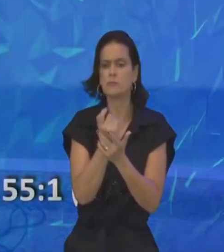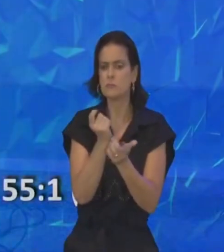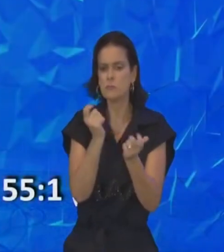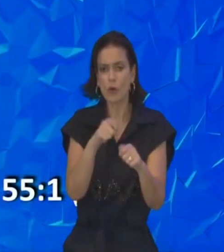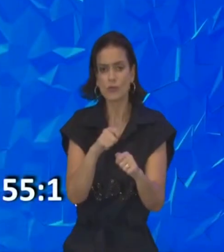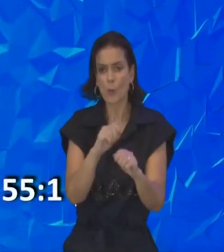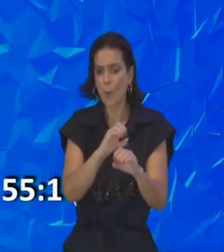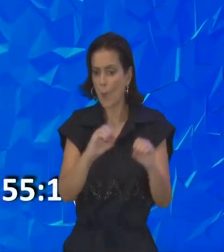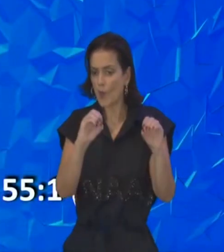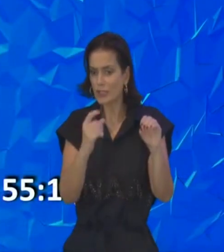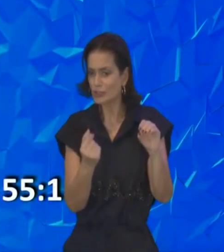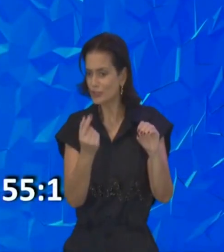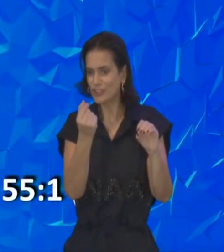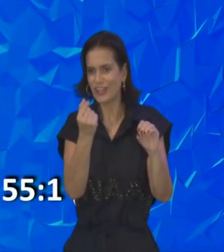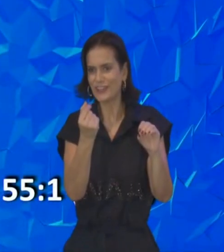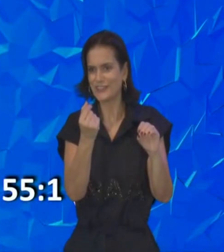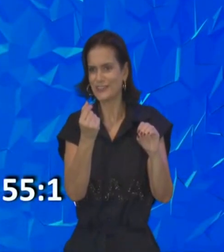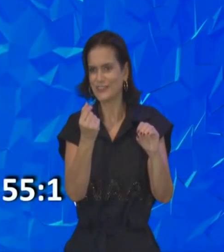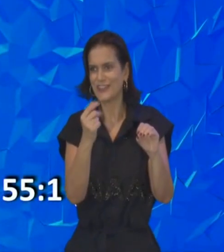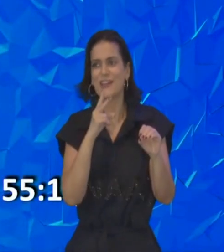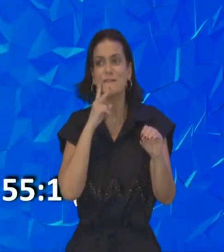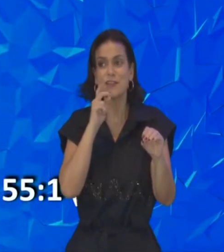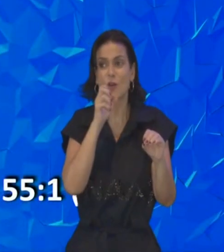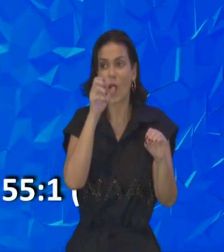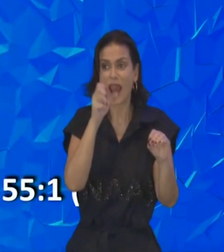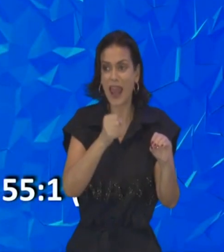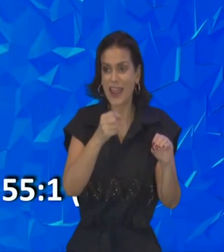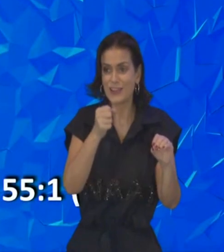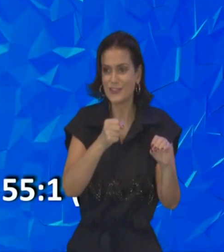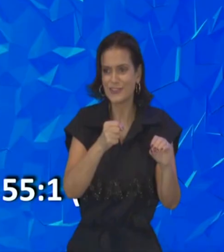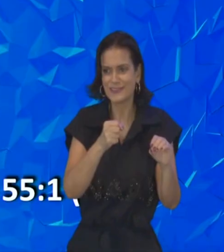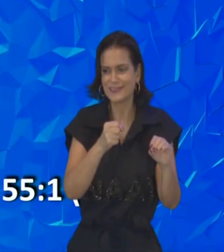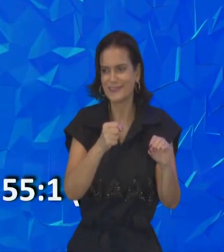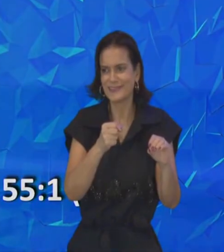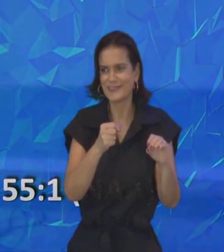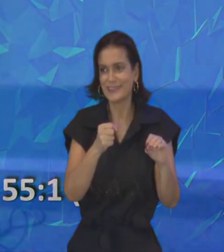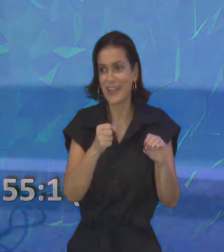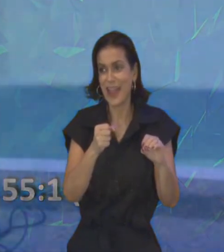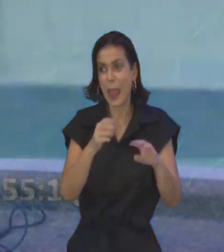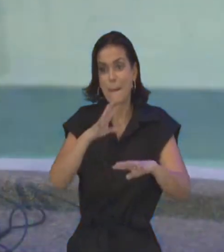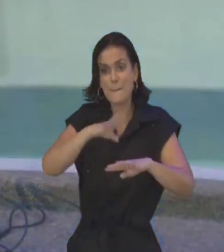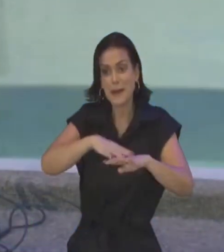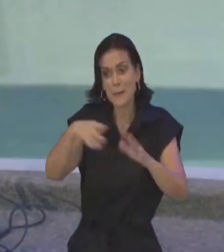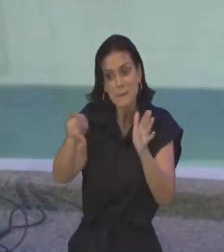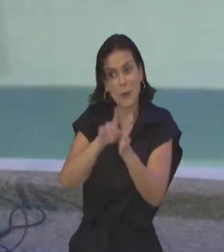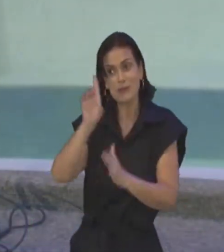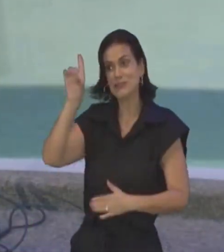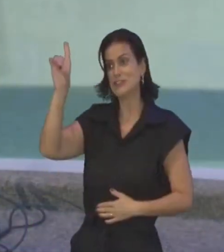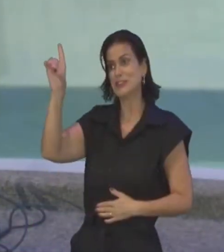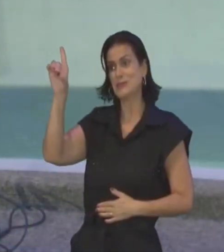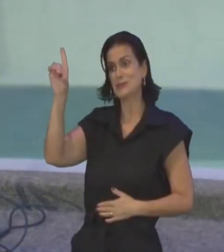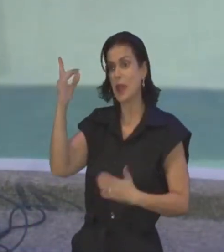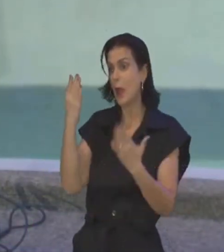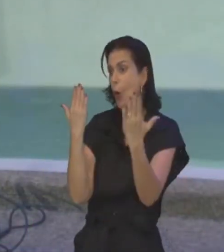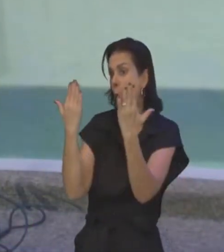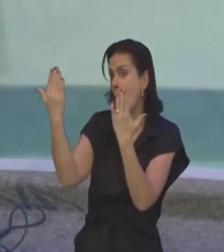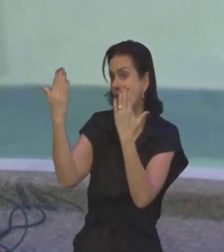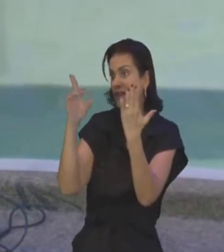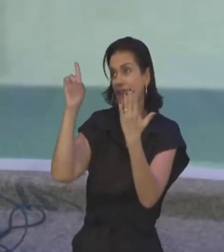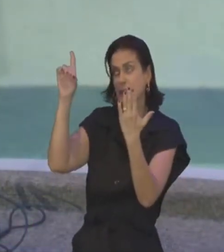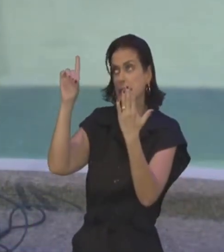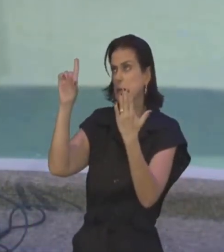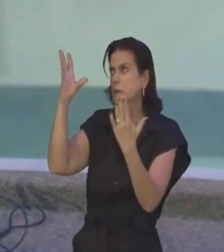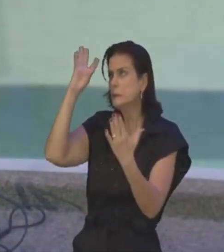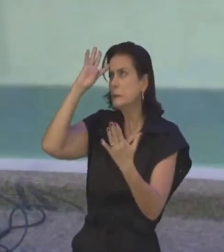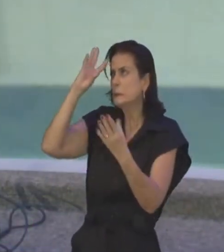sem dinheiro e sem preço vinho e leite. Esta matemática de Deus é algo deste paradoxo que nós não